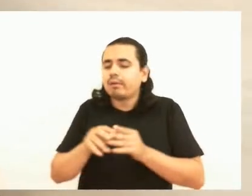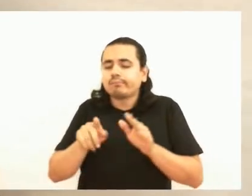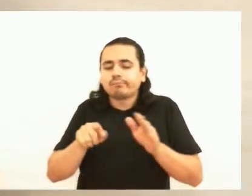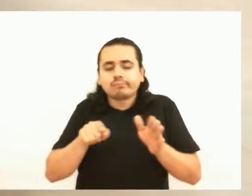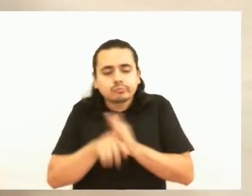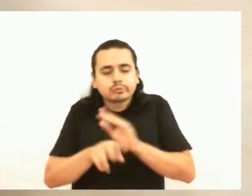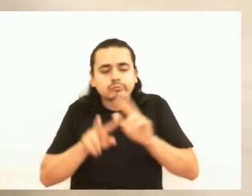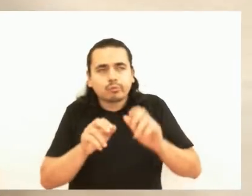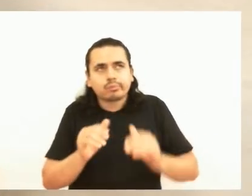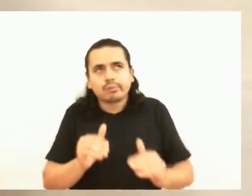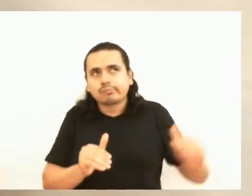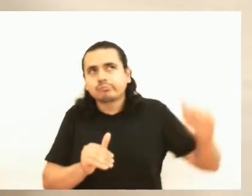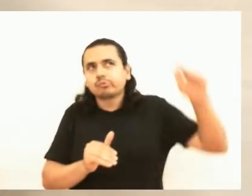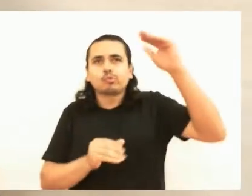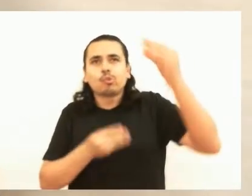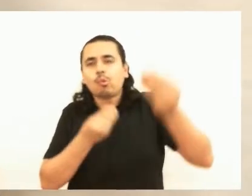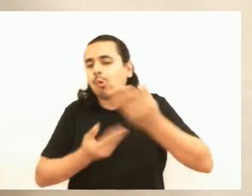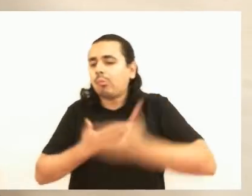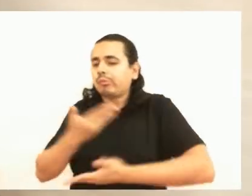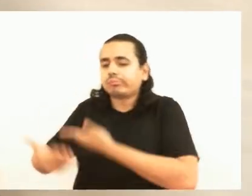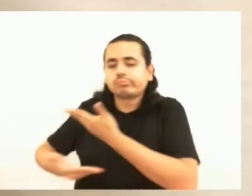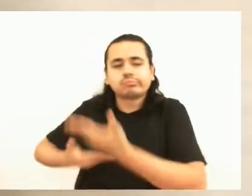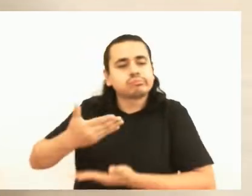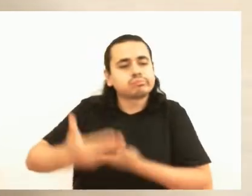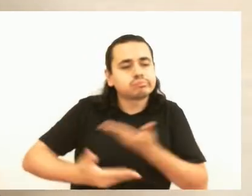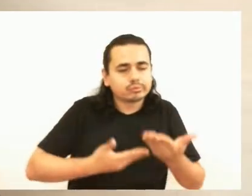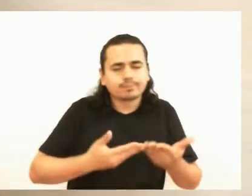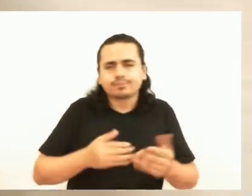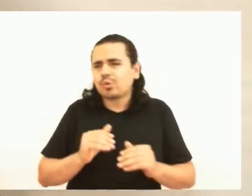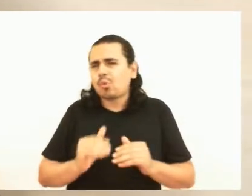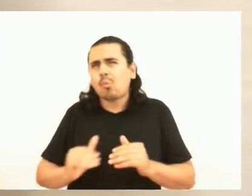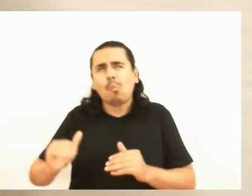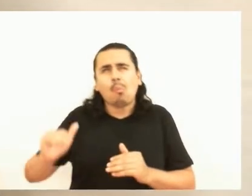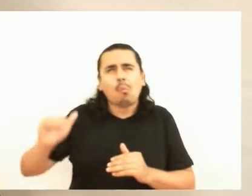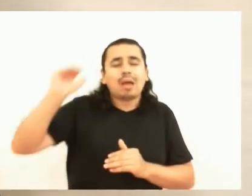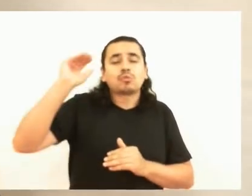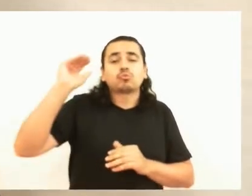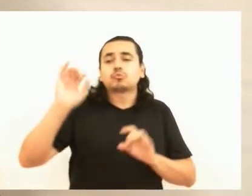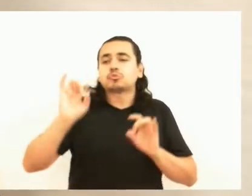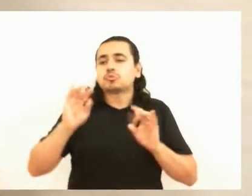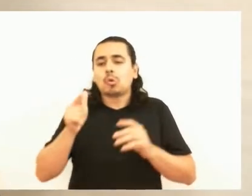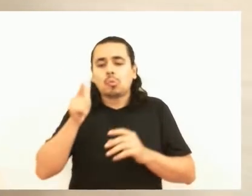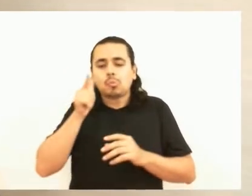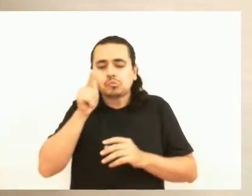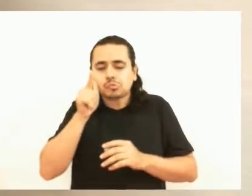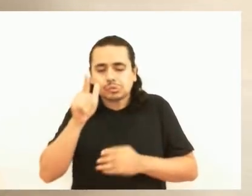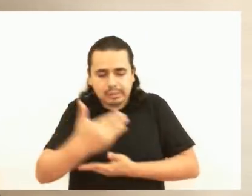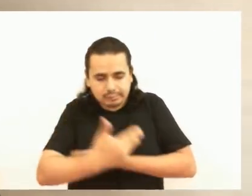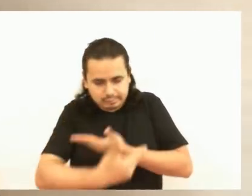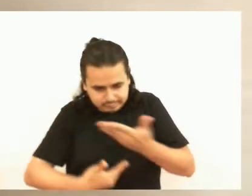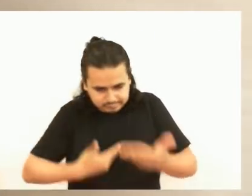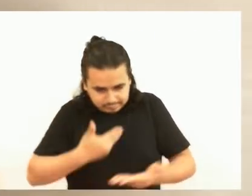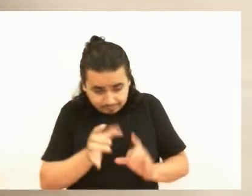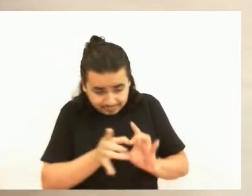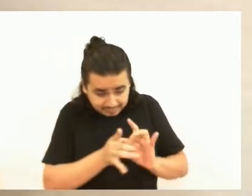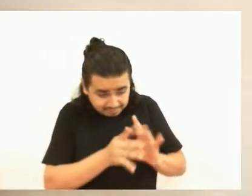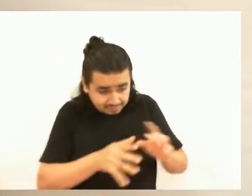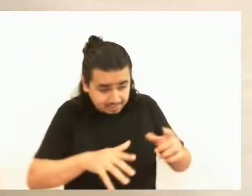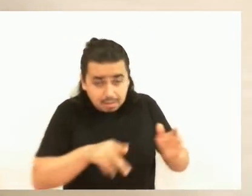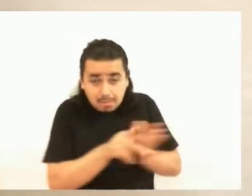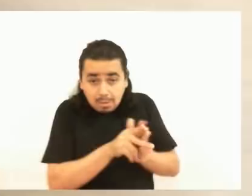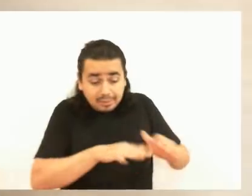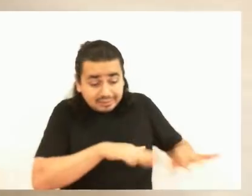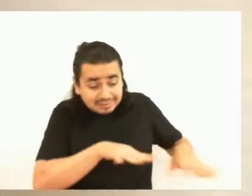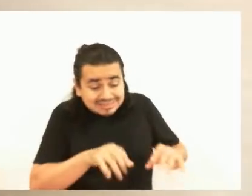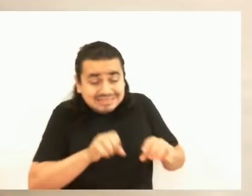adulto é como que o duto vai lidar com isso o adulto ele vai só conseguir lidar com a liberdade de movimento da